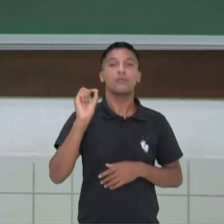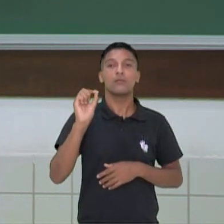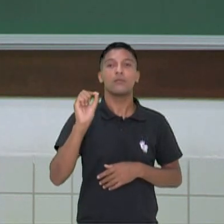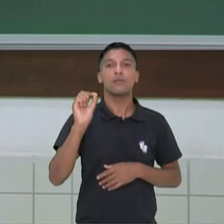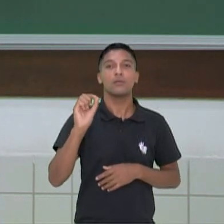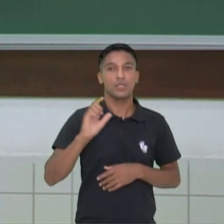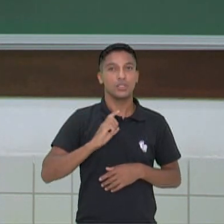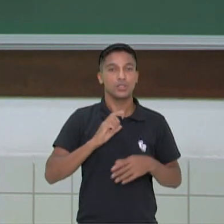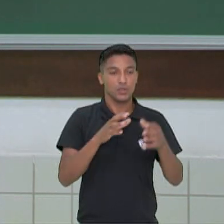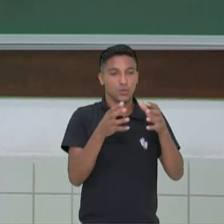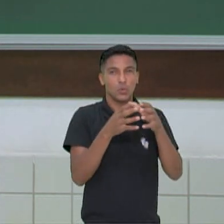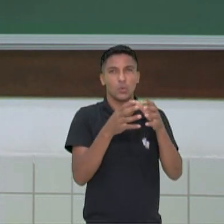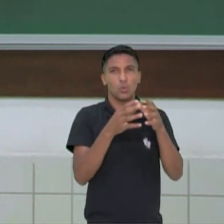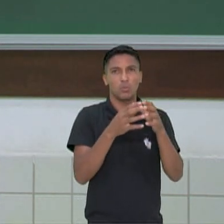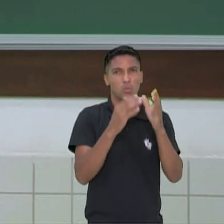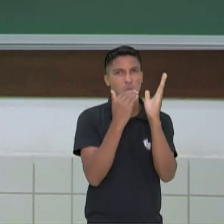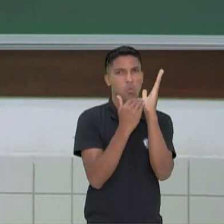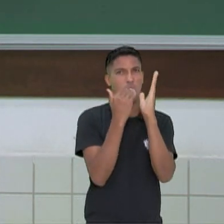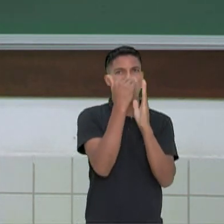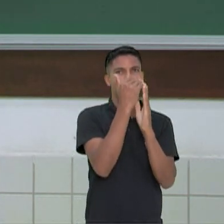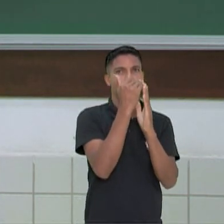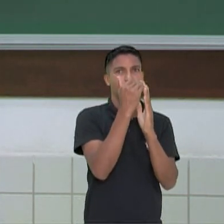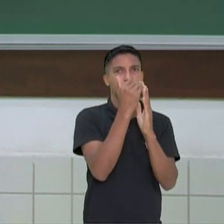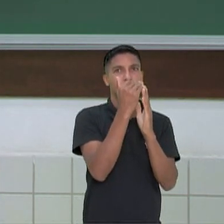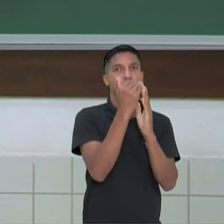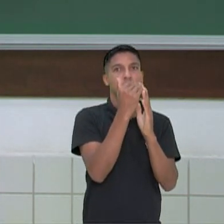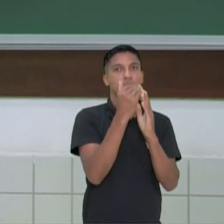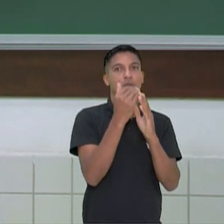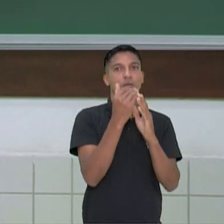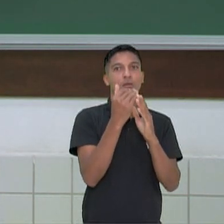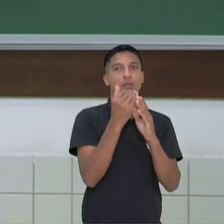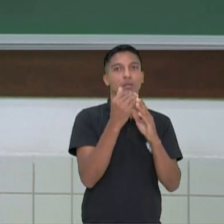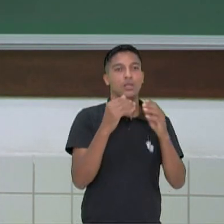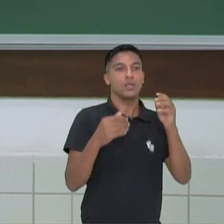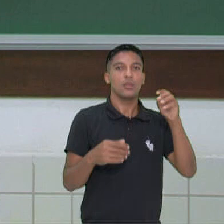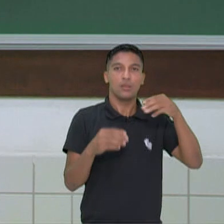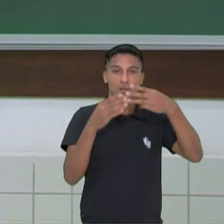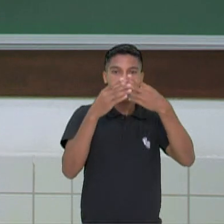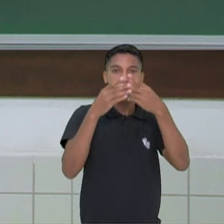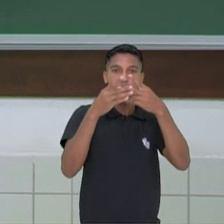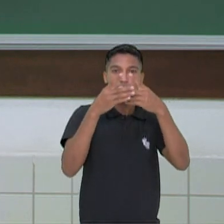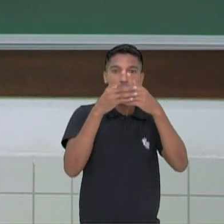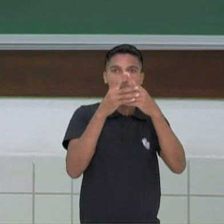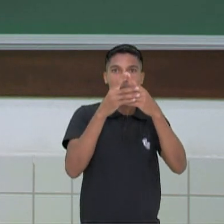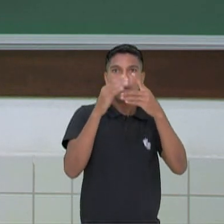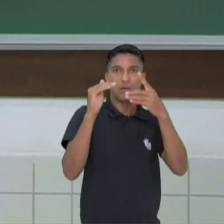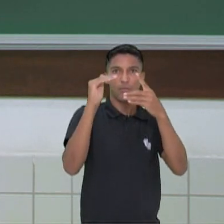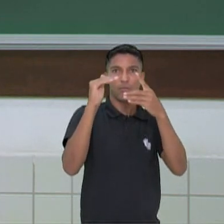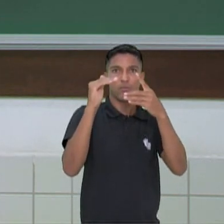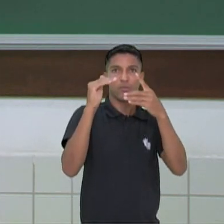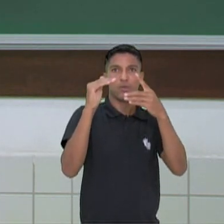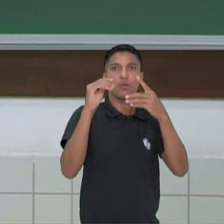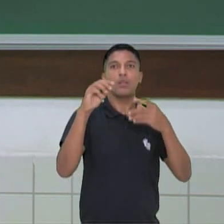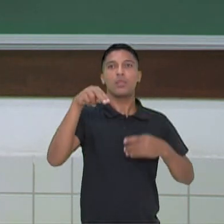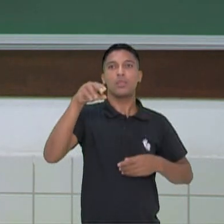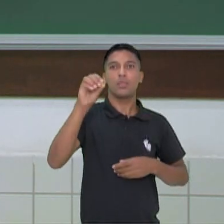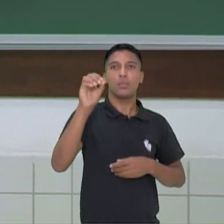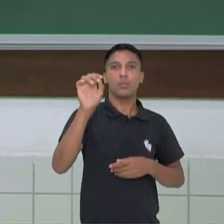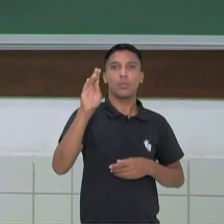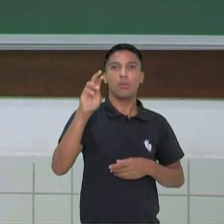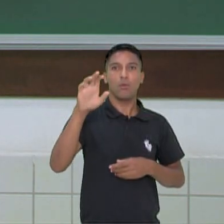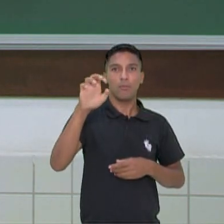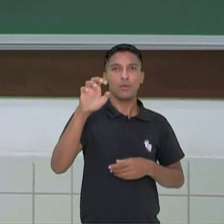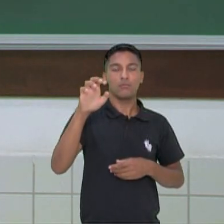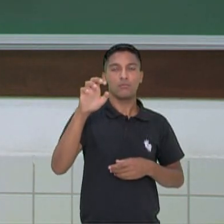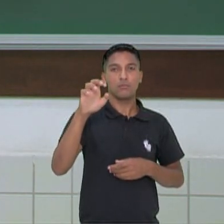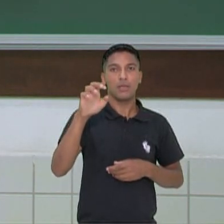daí depois também e para aqueles que né queriam aprender ali A Arte da esgrima era chamada de arte da